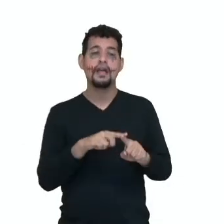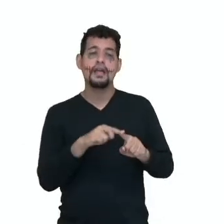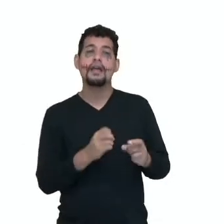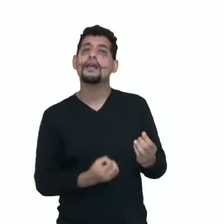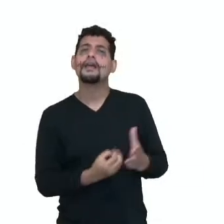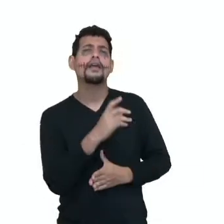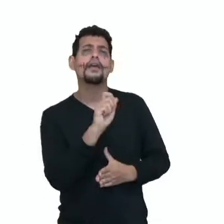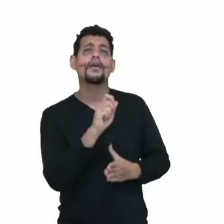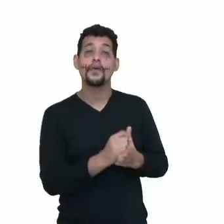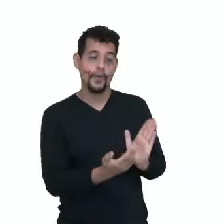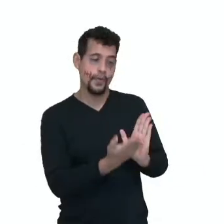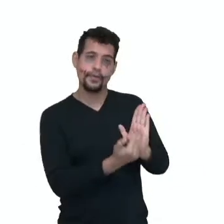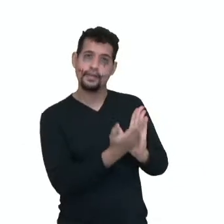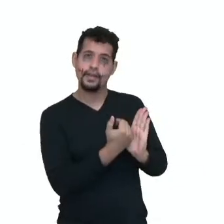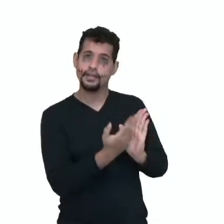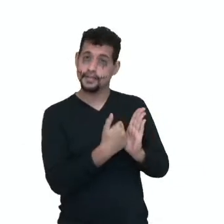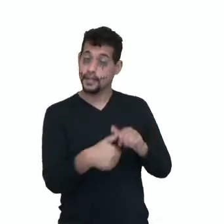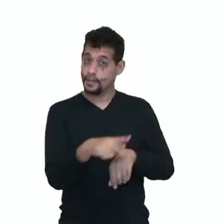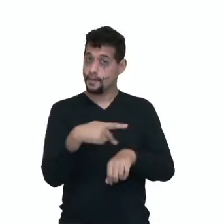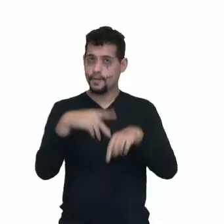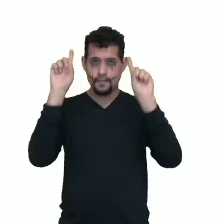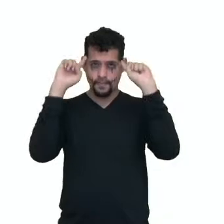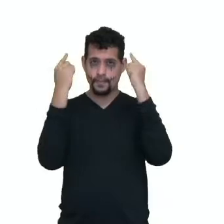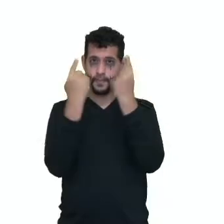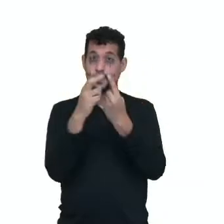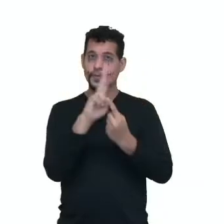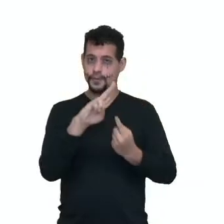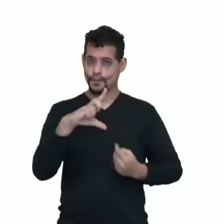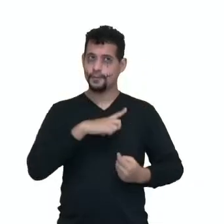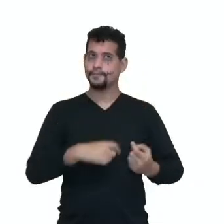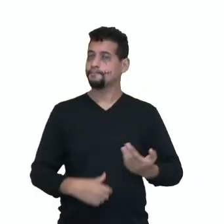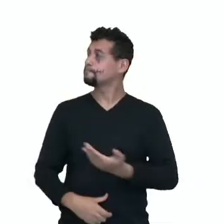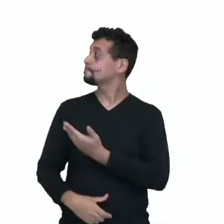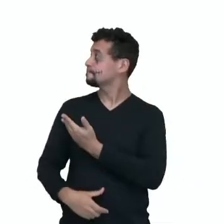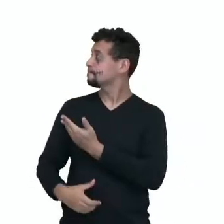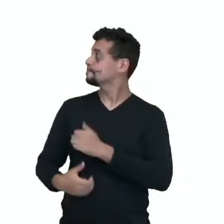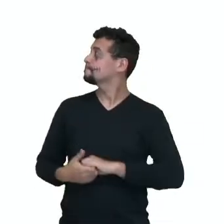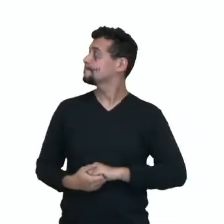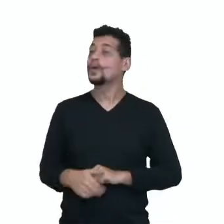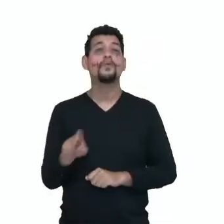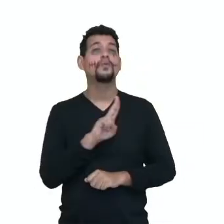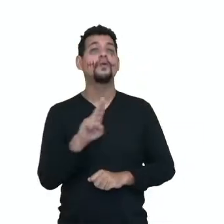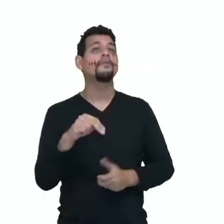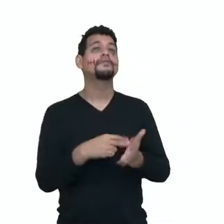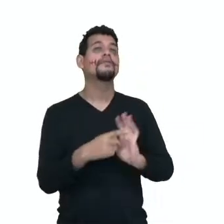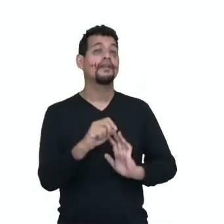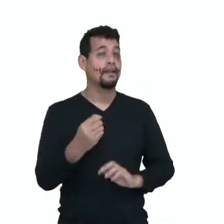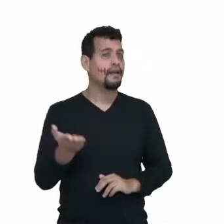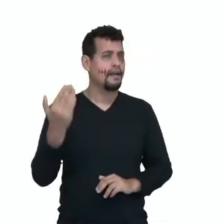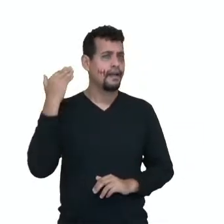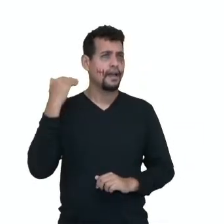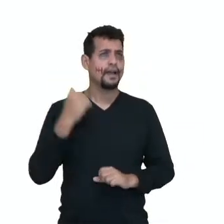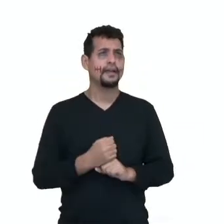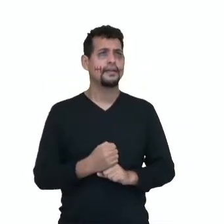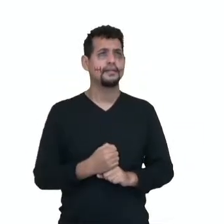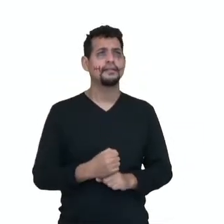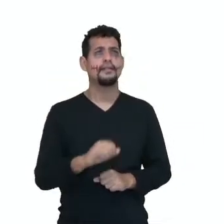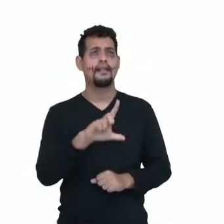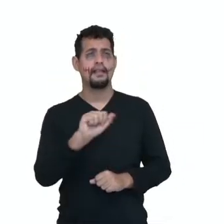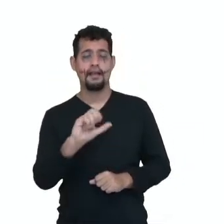el ilustrador mexicano José Guadalupe Posada. Su nombre original era la